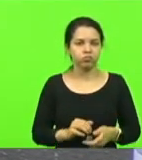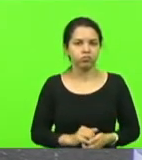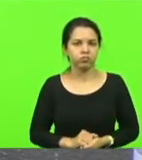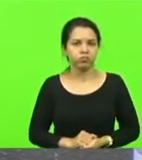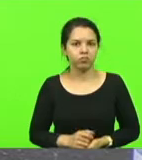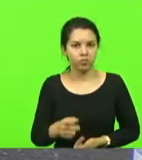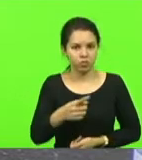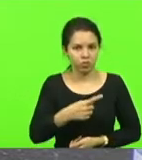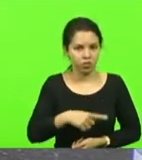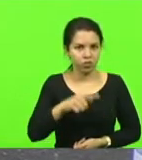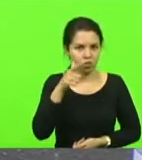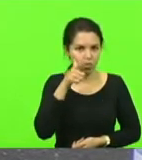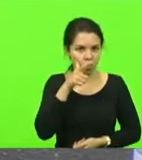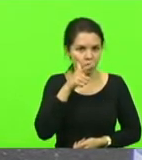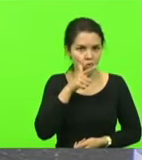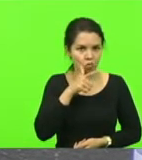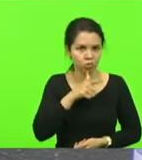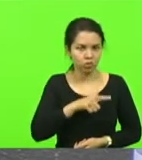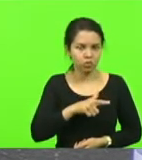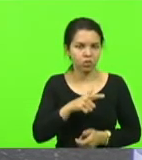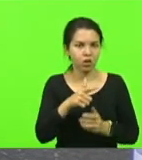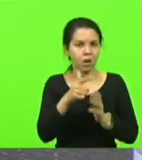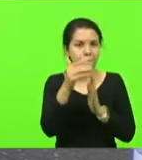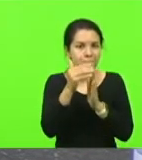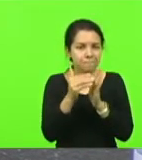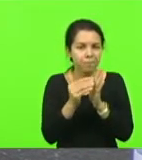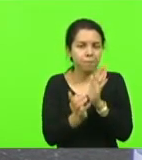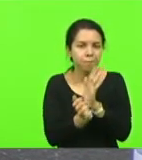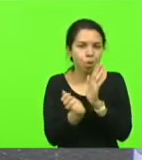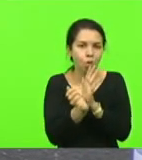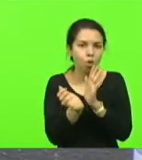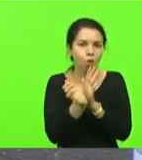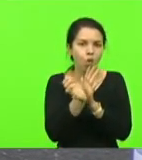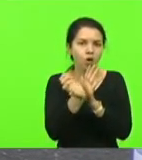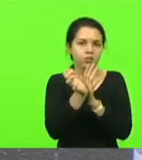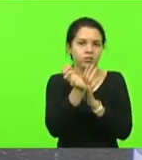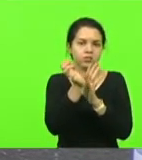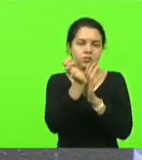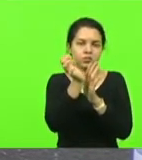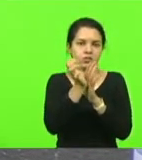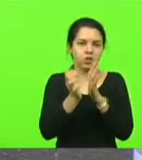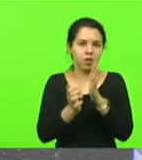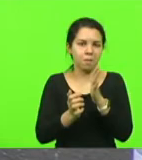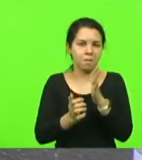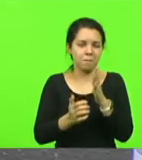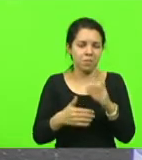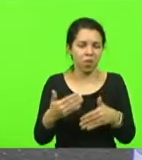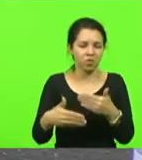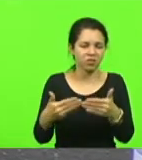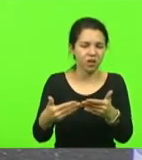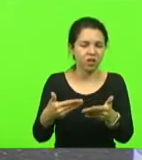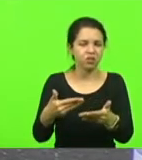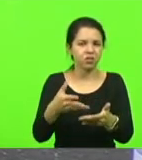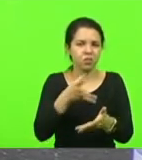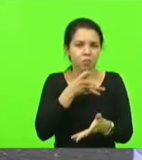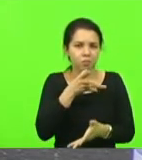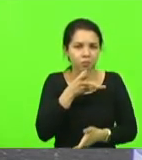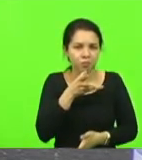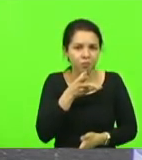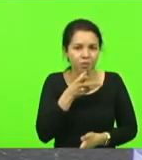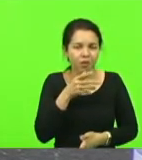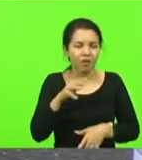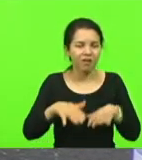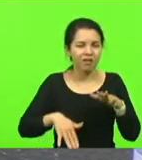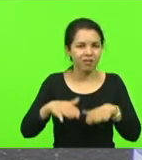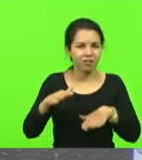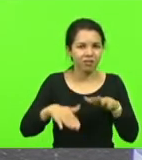tenhamos menos burocracia, processos morosos, que muitas vezes o